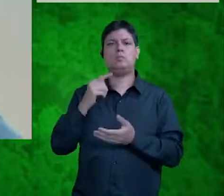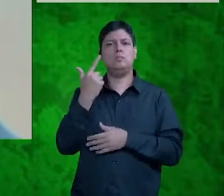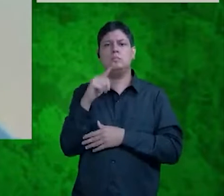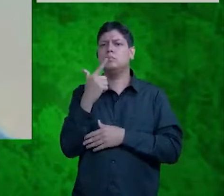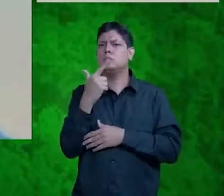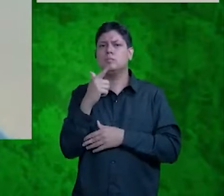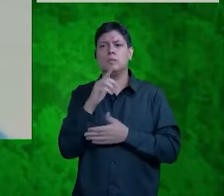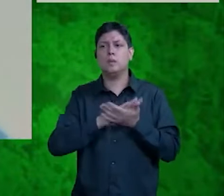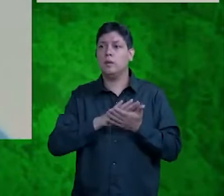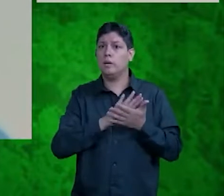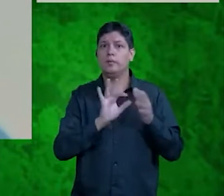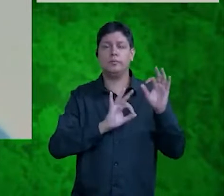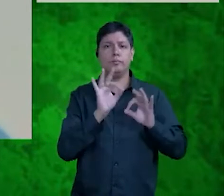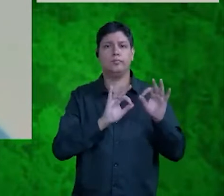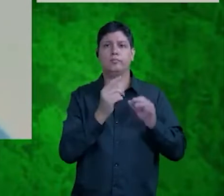quem dirá uma arma?